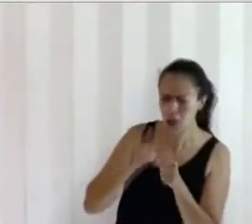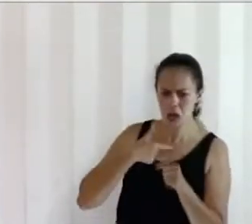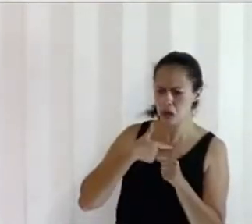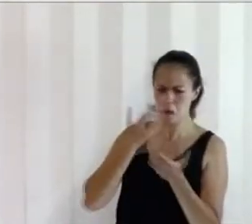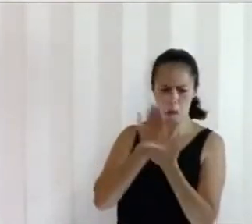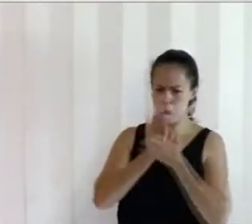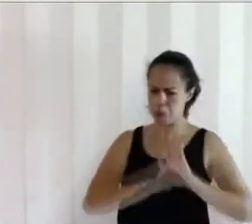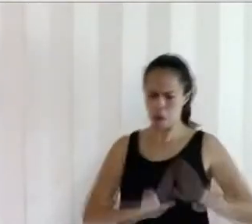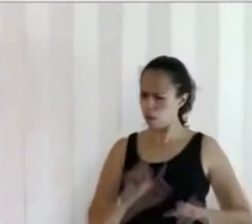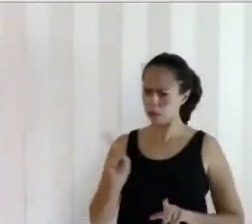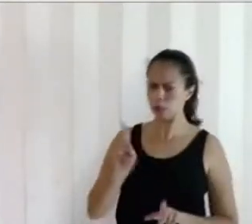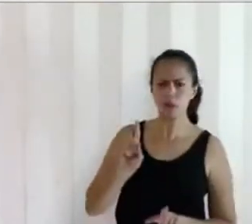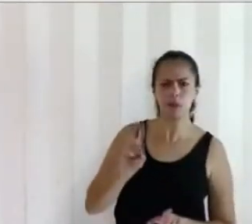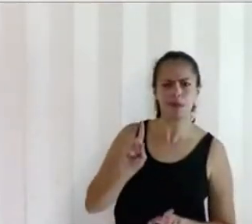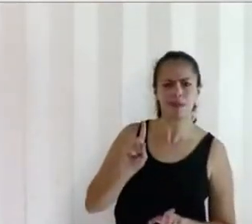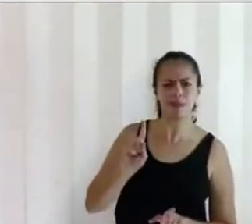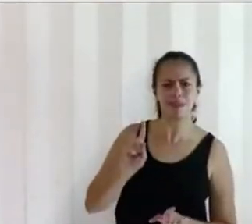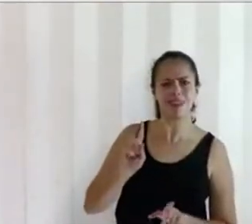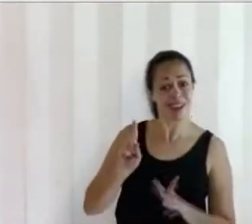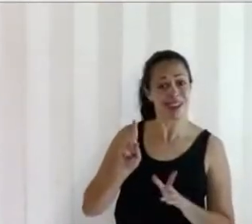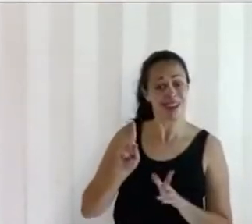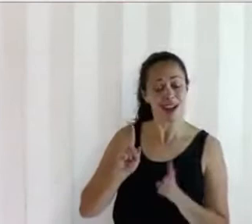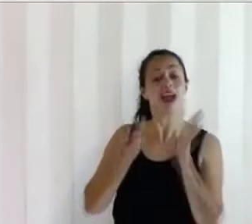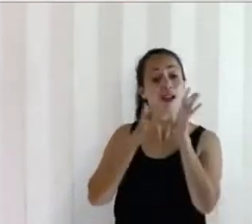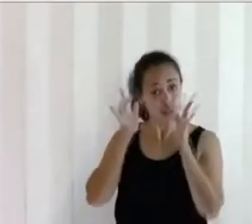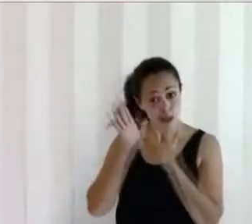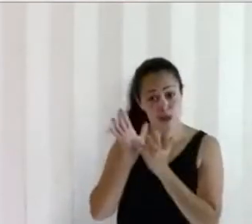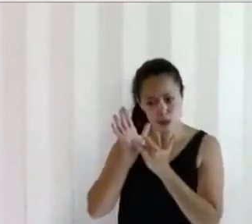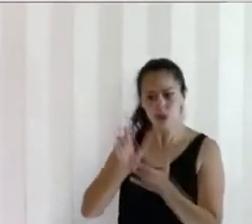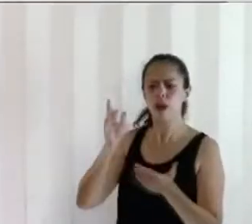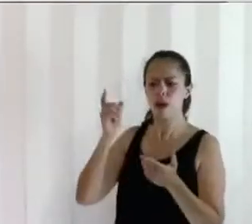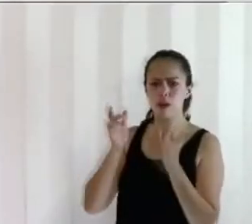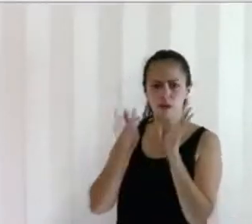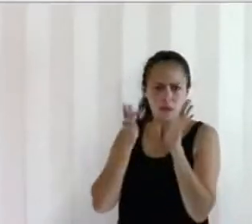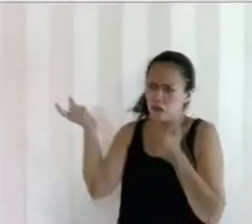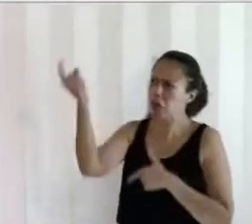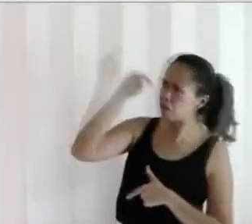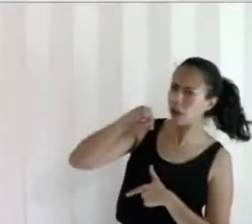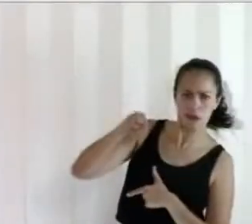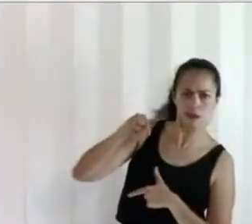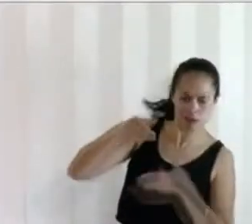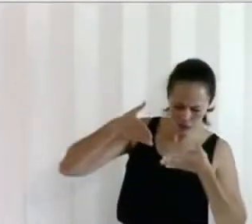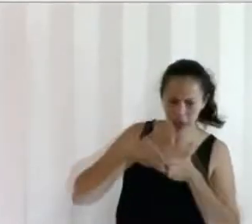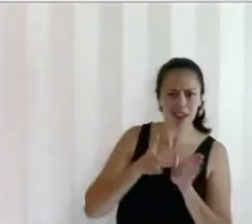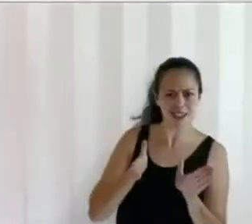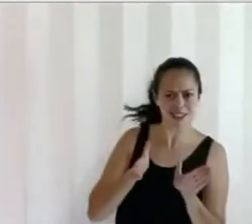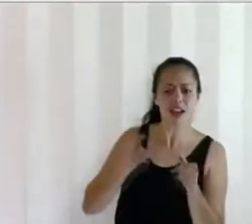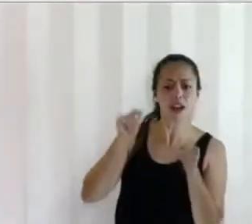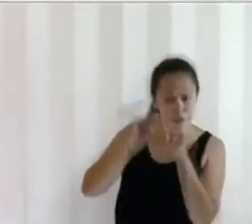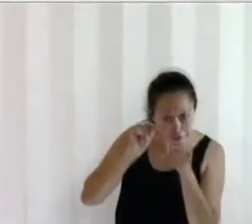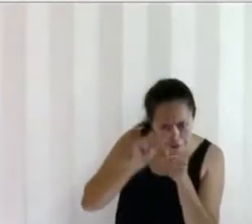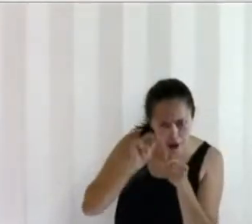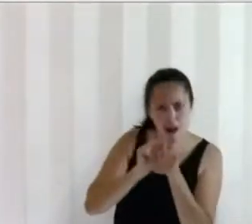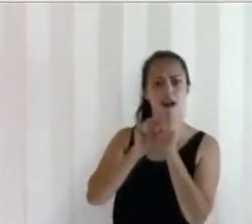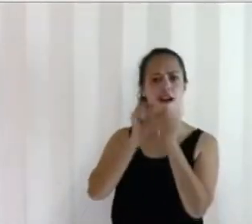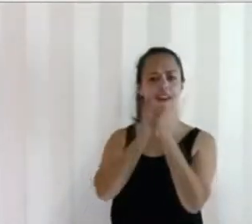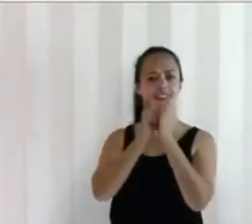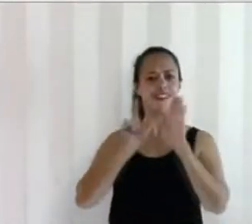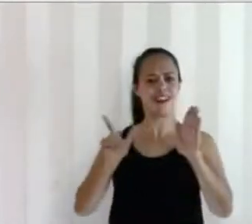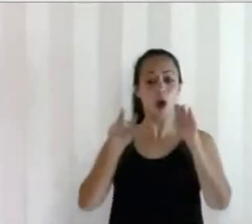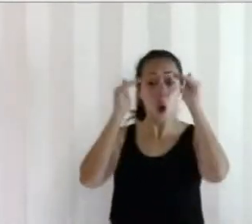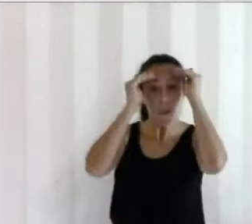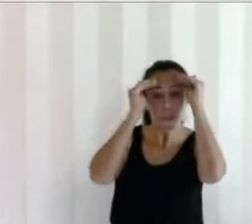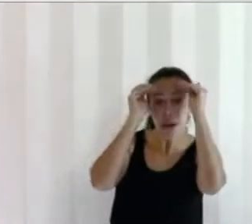mas ele veio para cumprir. O que será que isso quer dizer? E mais, quando Jesus